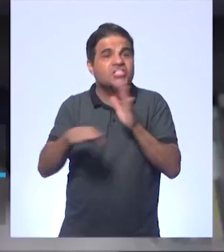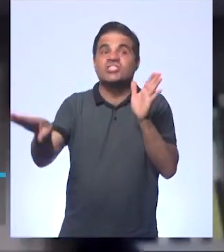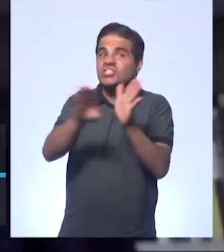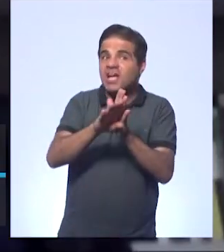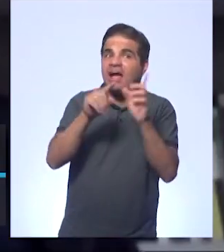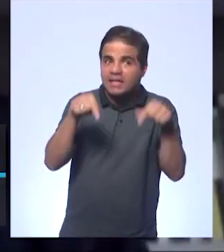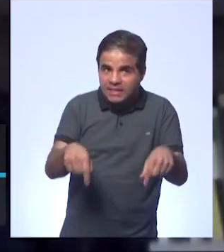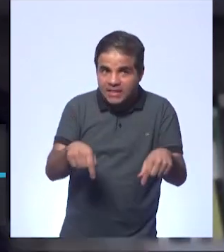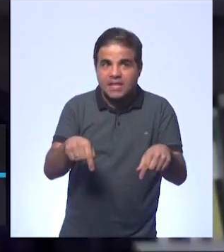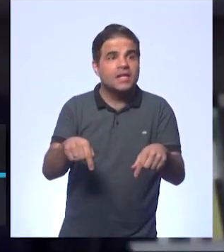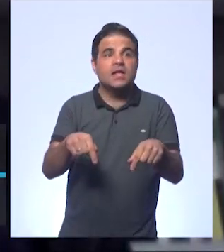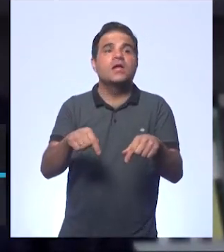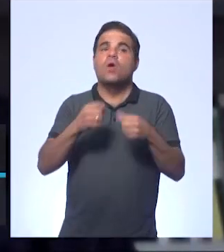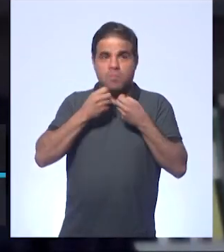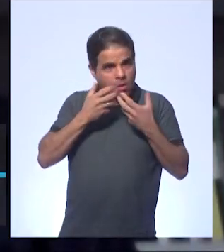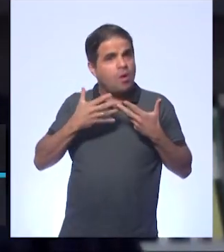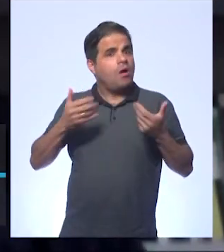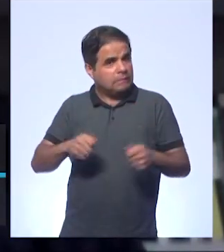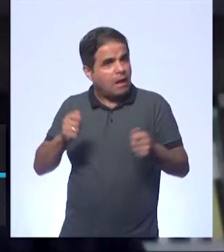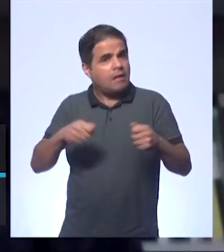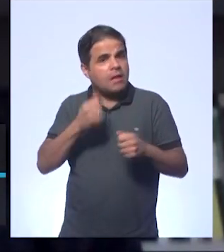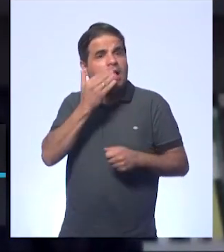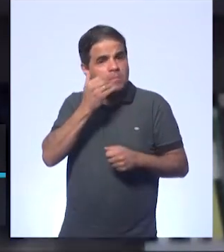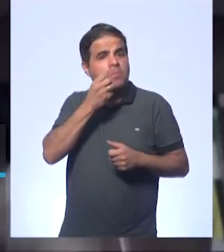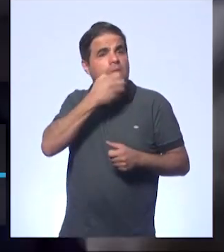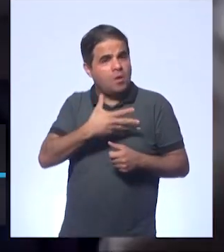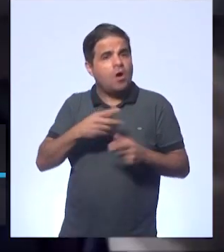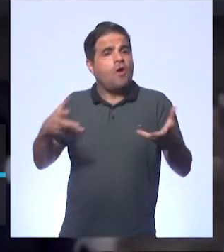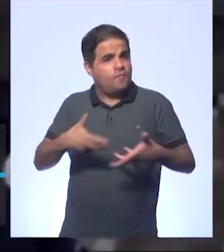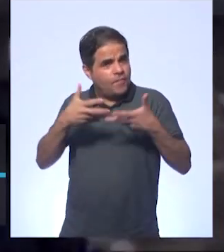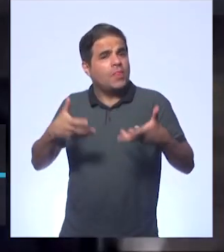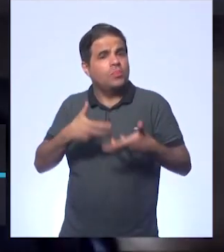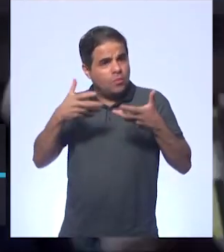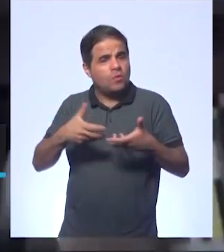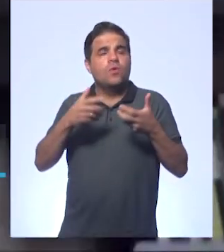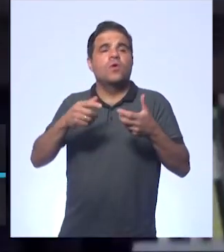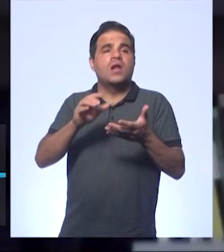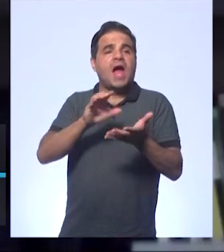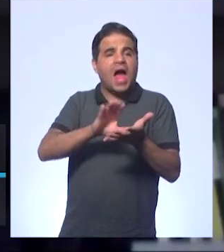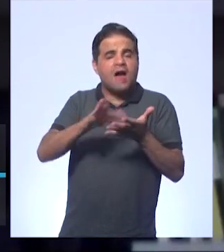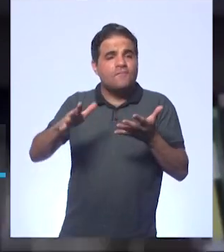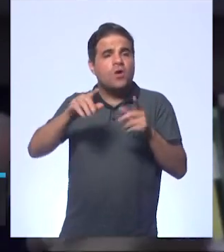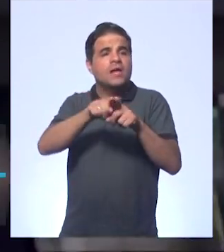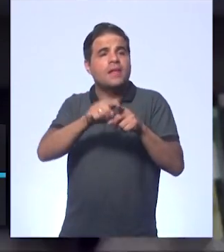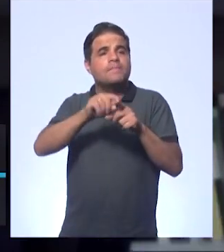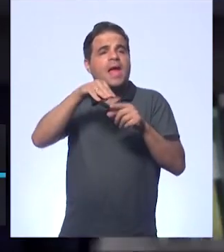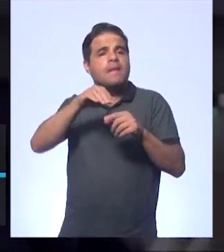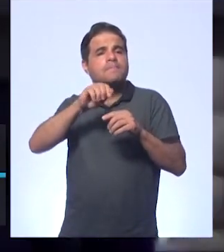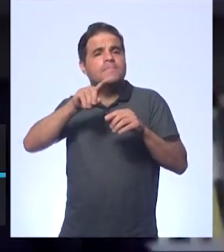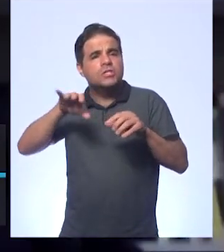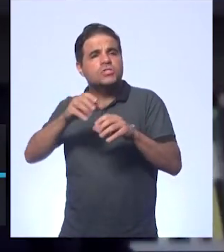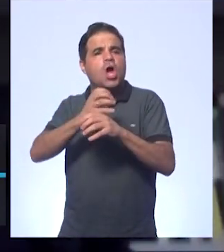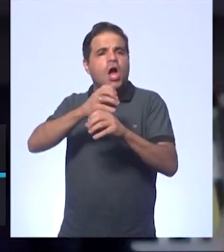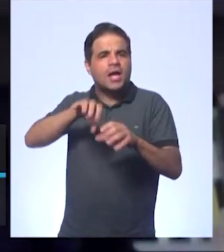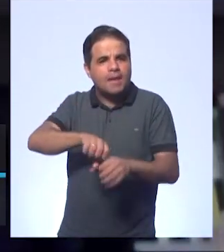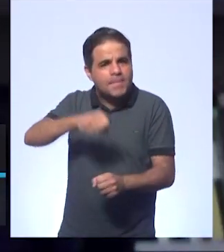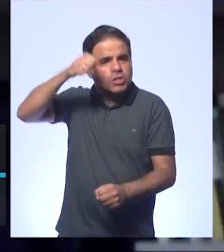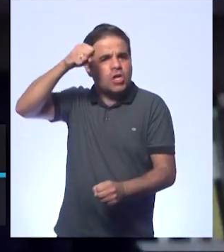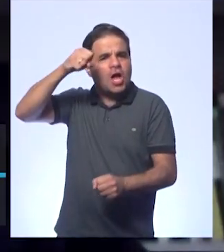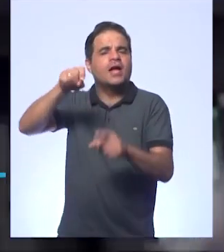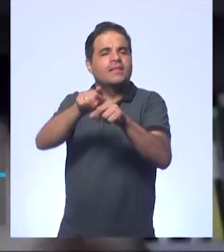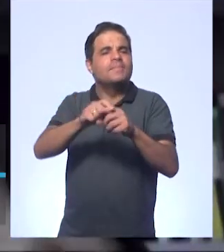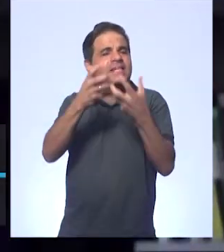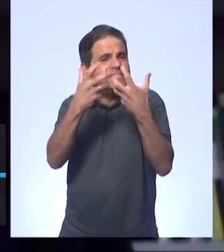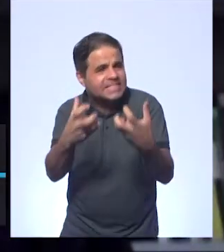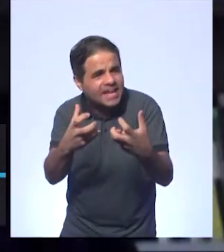aqui num bom estado, viu, gente? Ou a folha de mandioca cozida e seca, aí